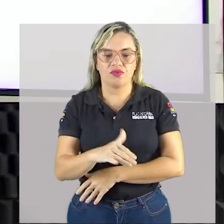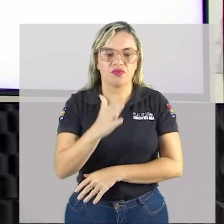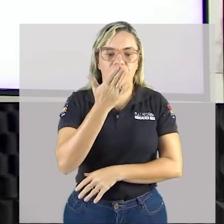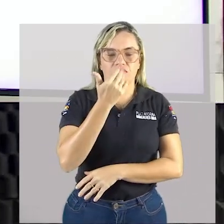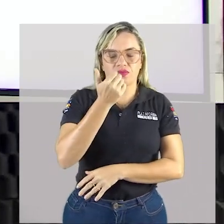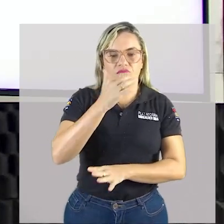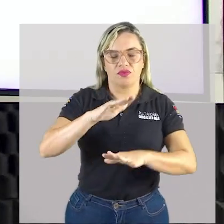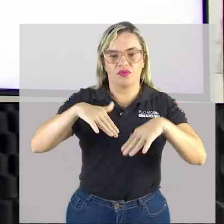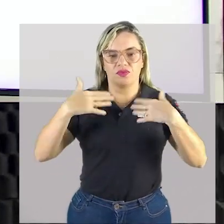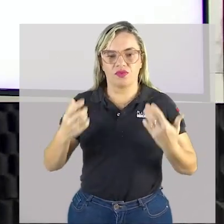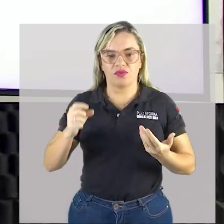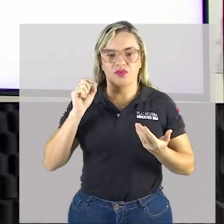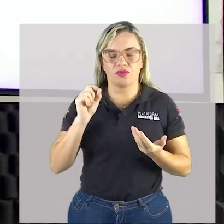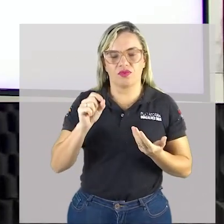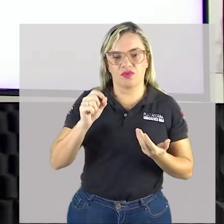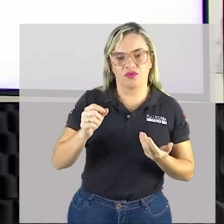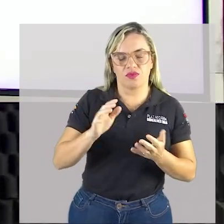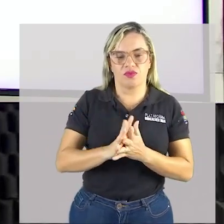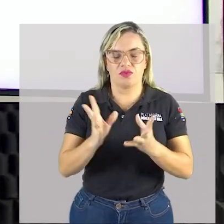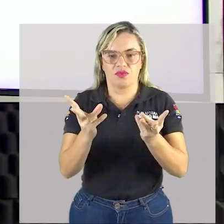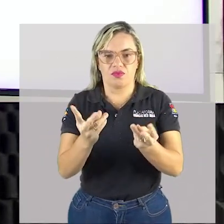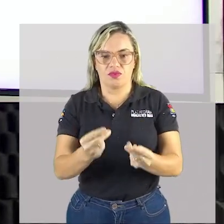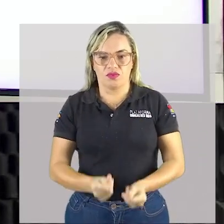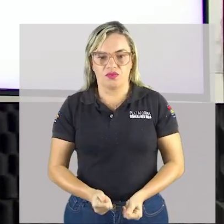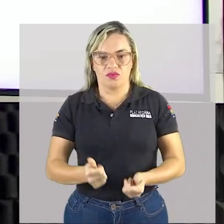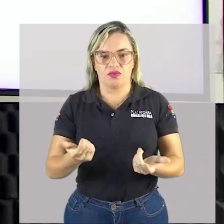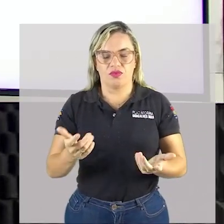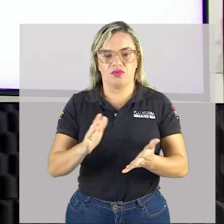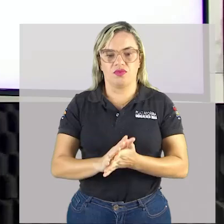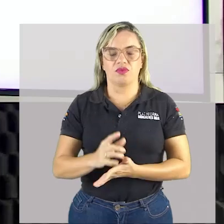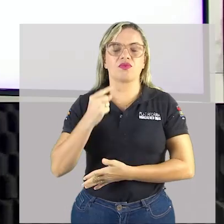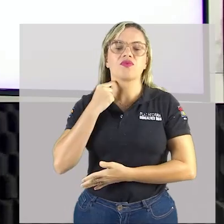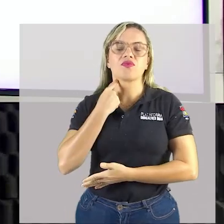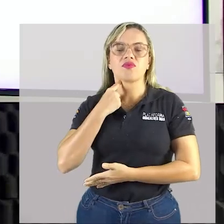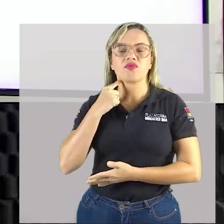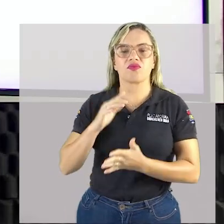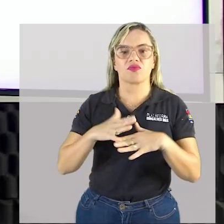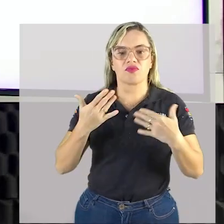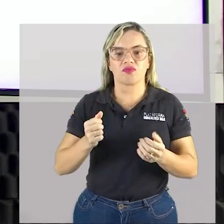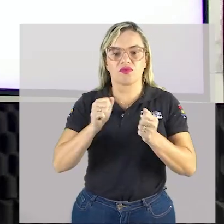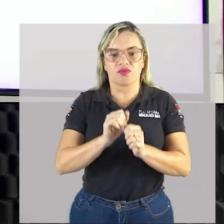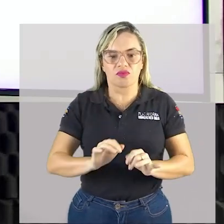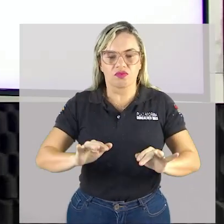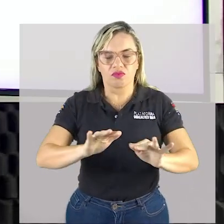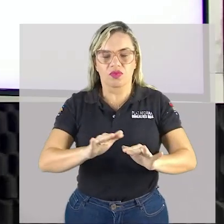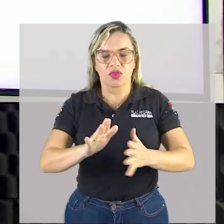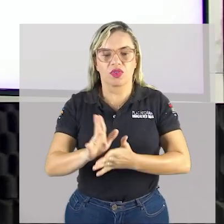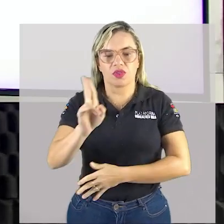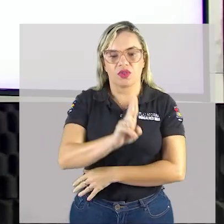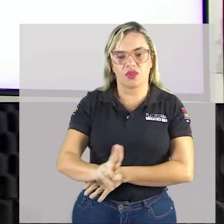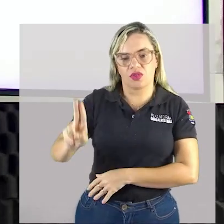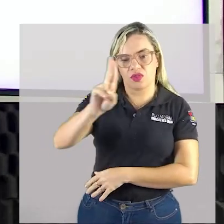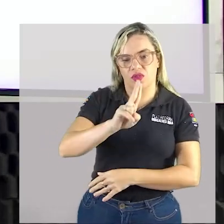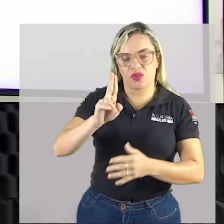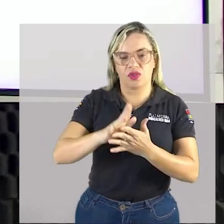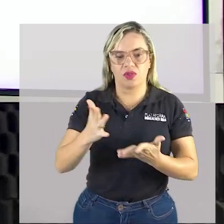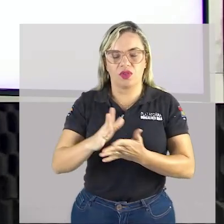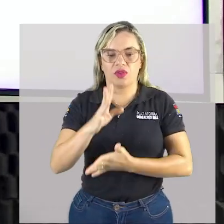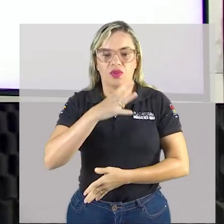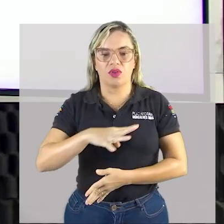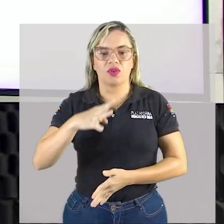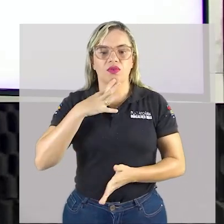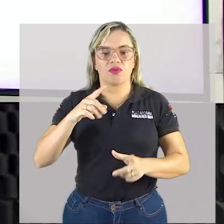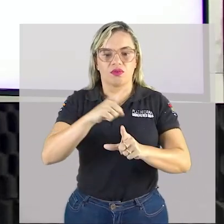ingestão dessas substâncias tóxicas, né, é conhecido